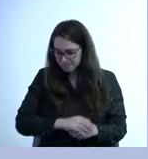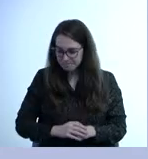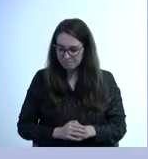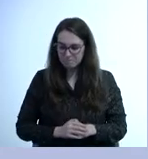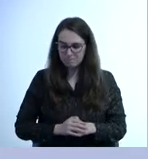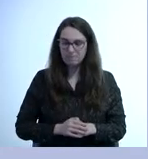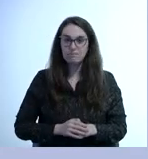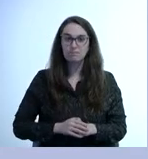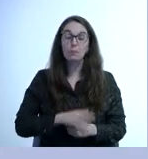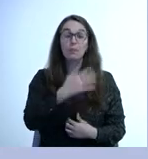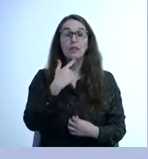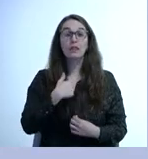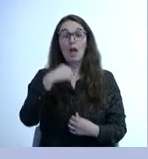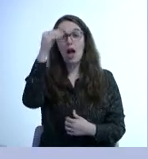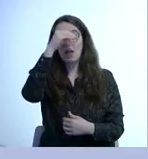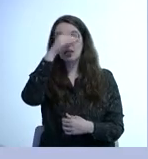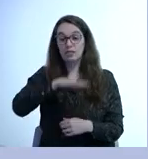que tinhas uns projetos